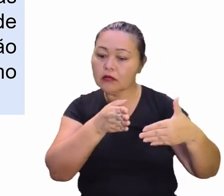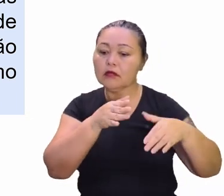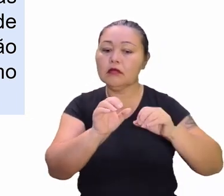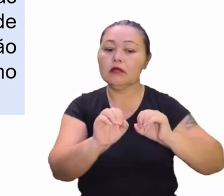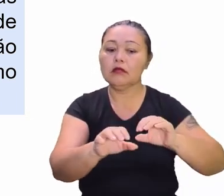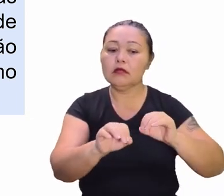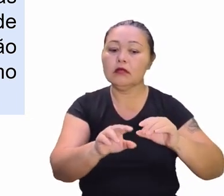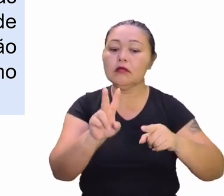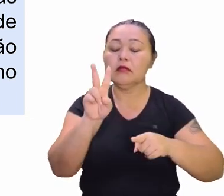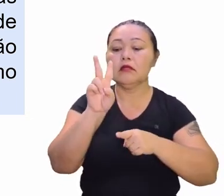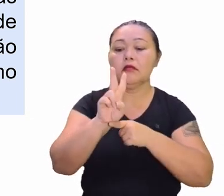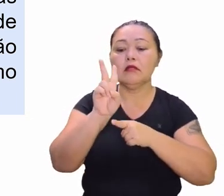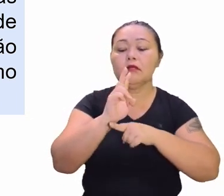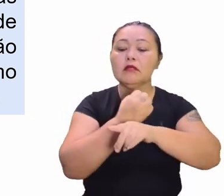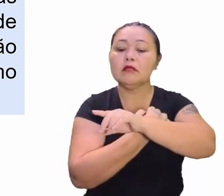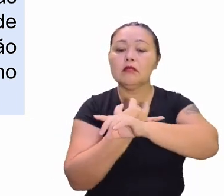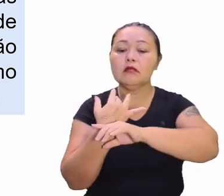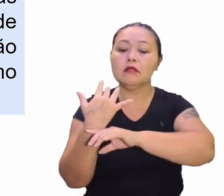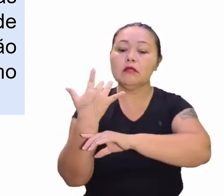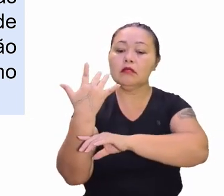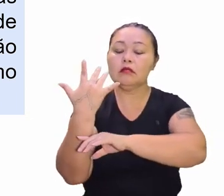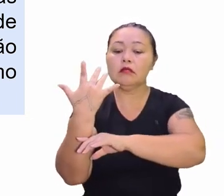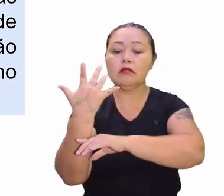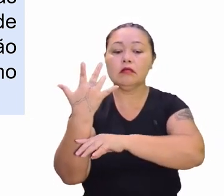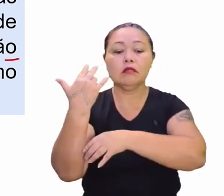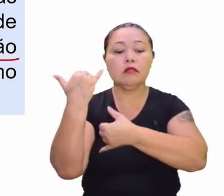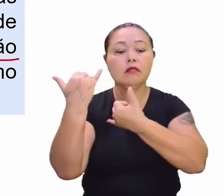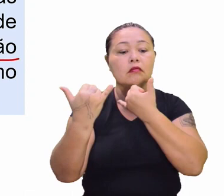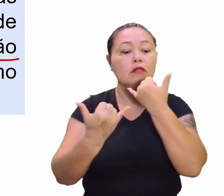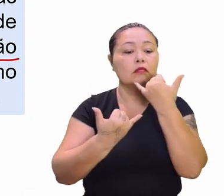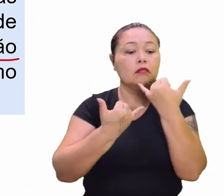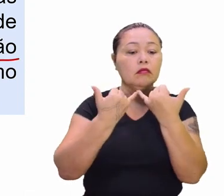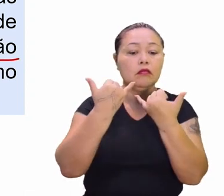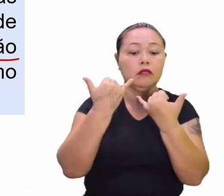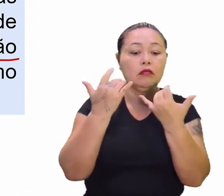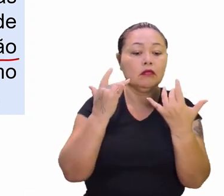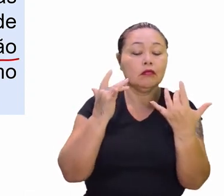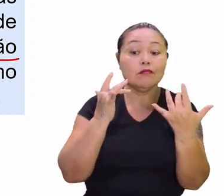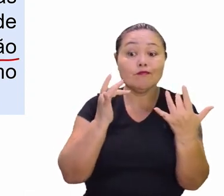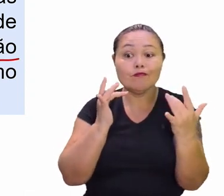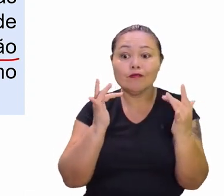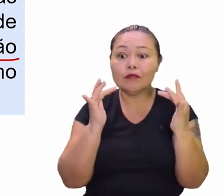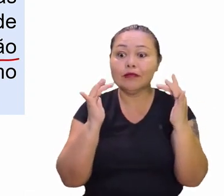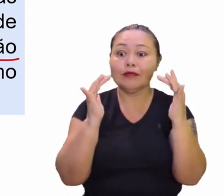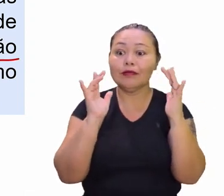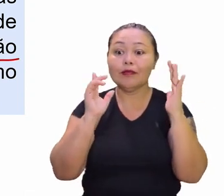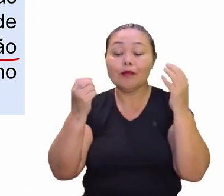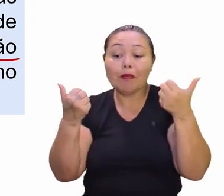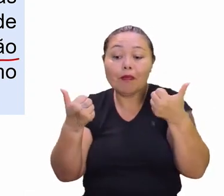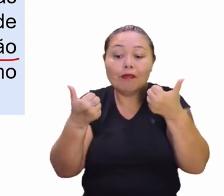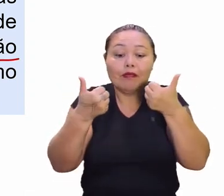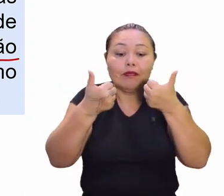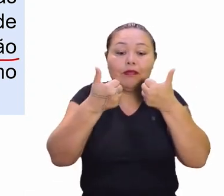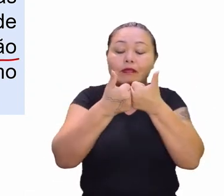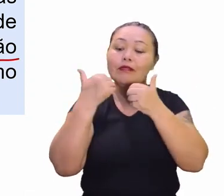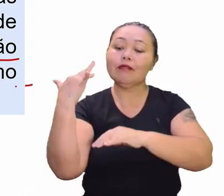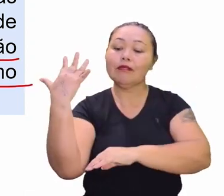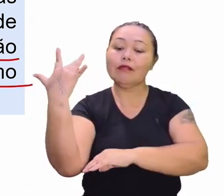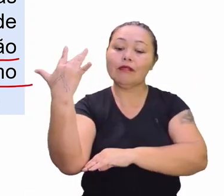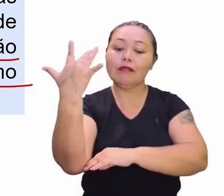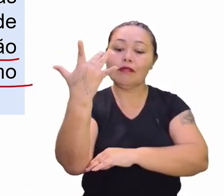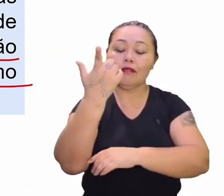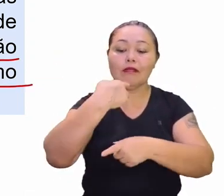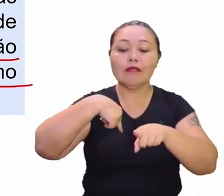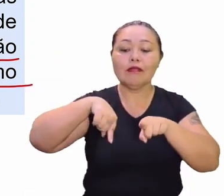educação, preservação ambiental, recreação, em contato com a natureza e também